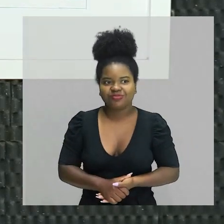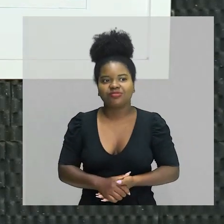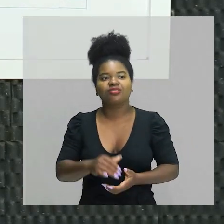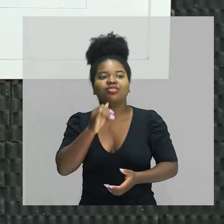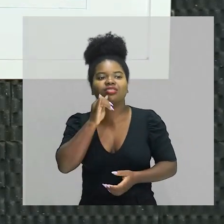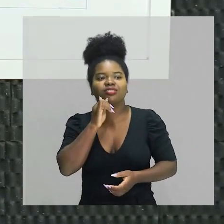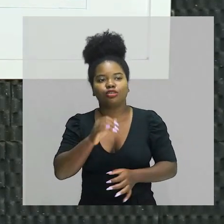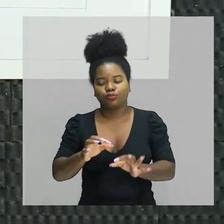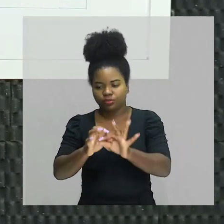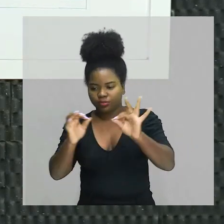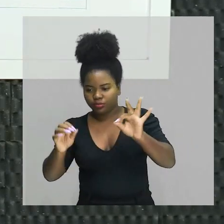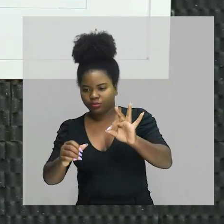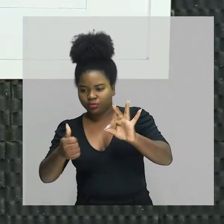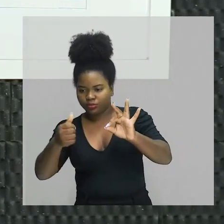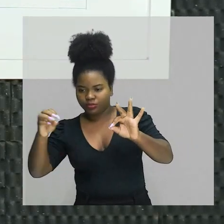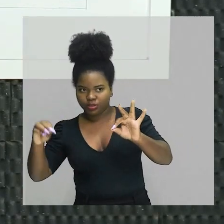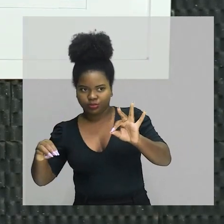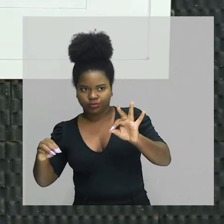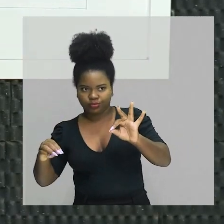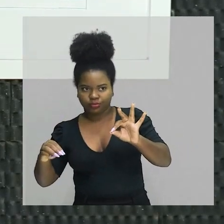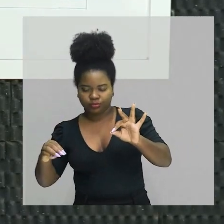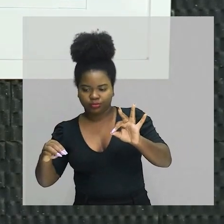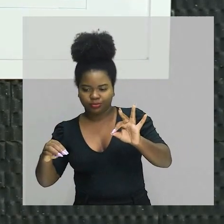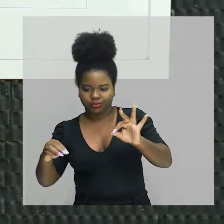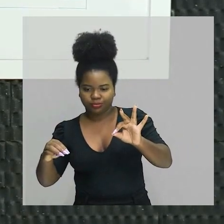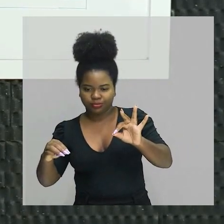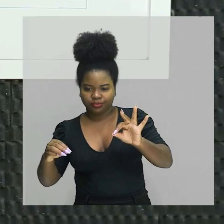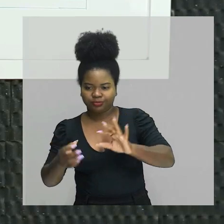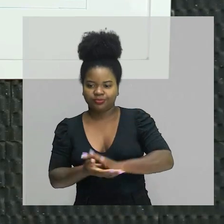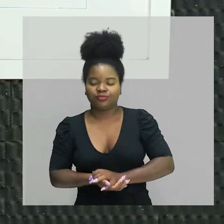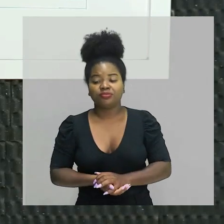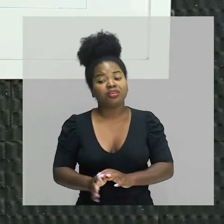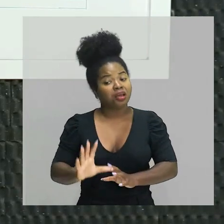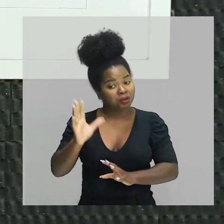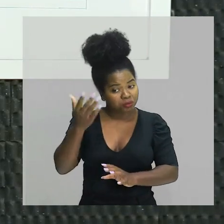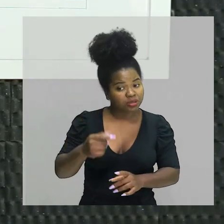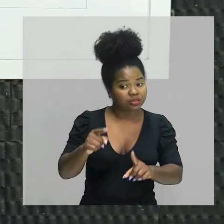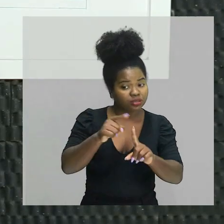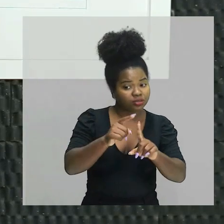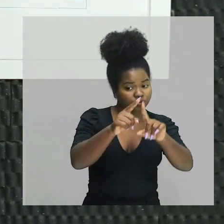metro, daqui para cá. Ó. Isso acontece no triângulo